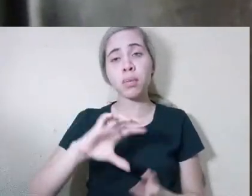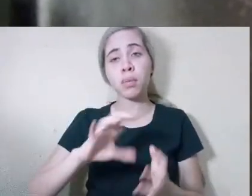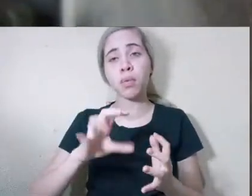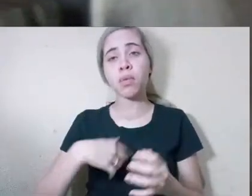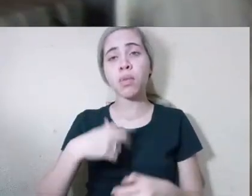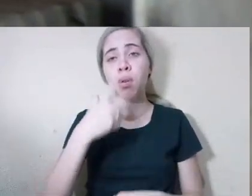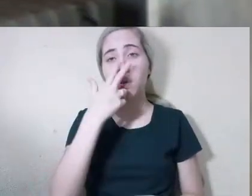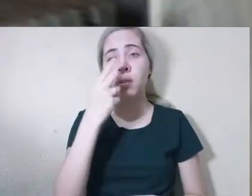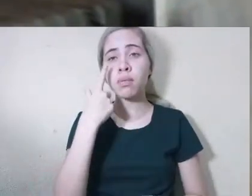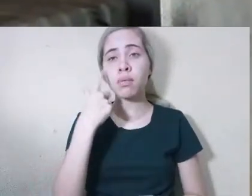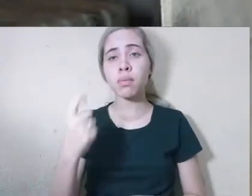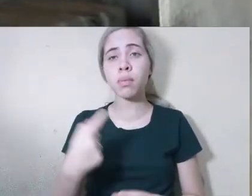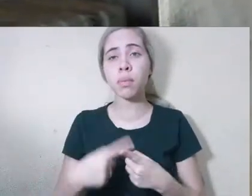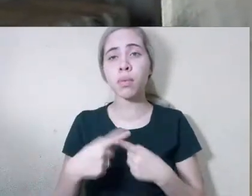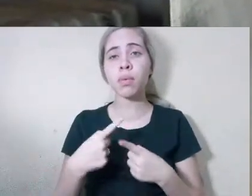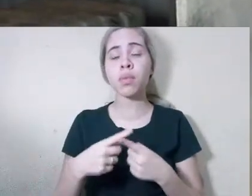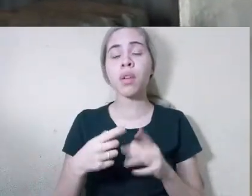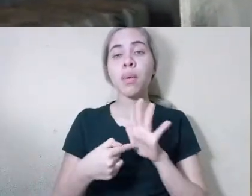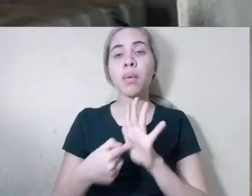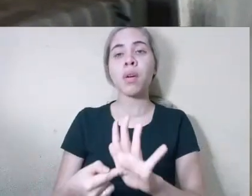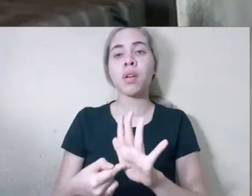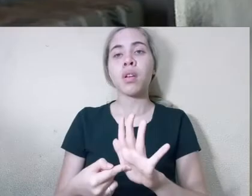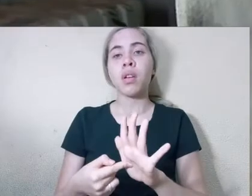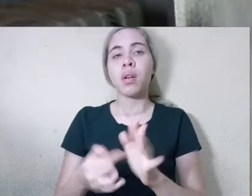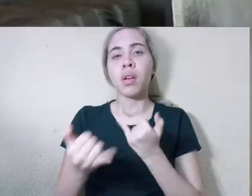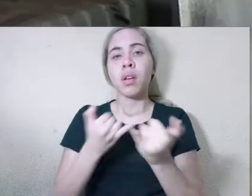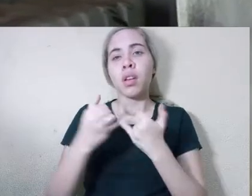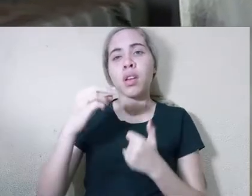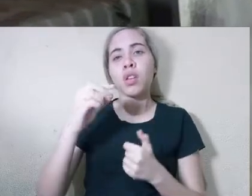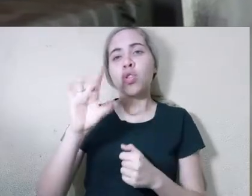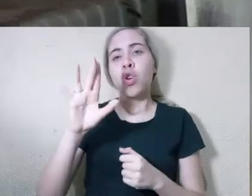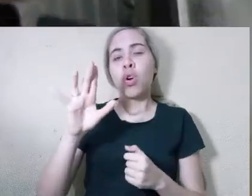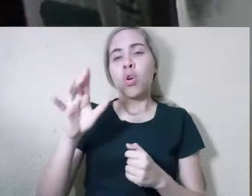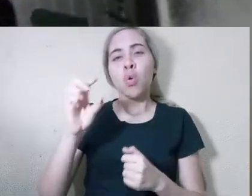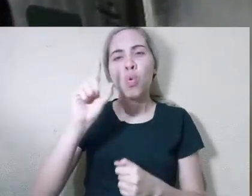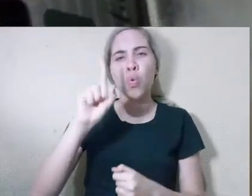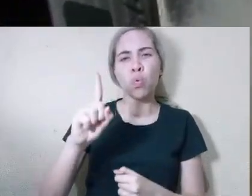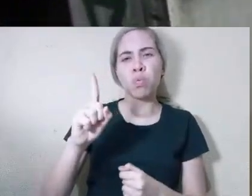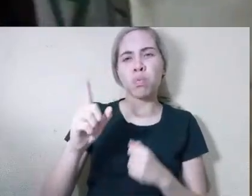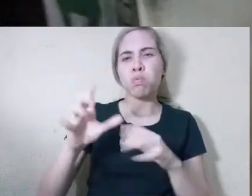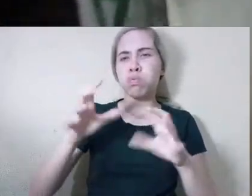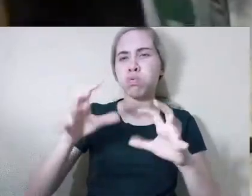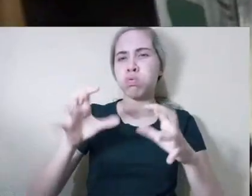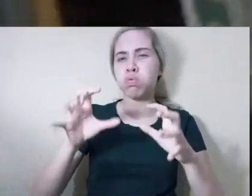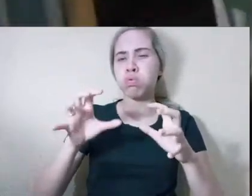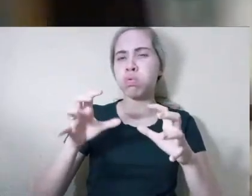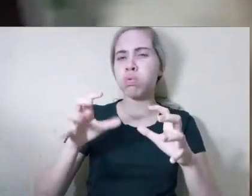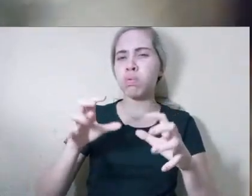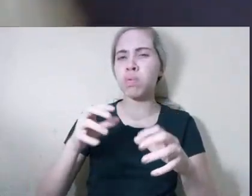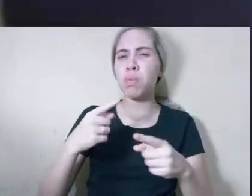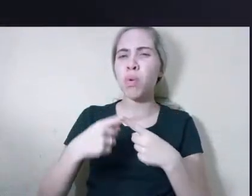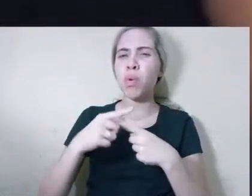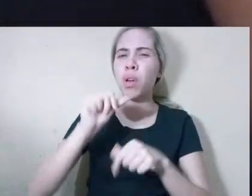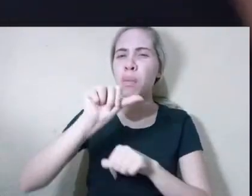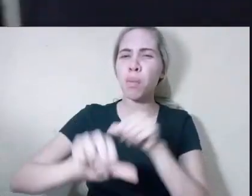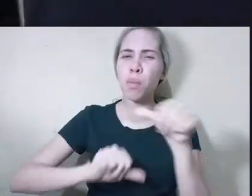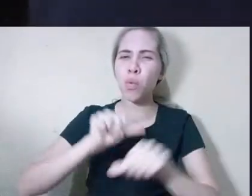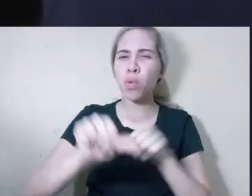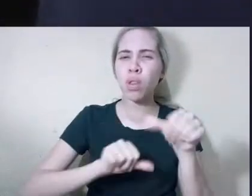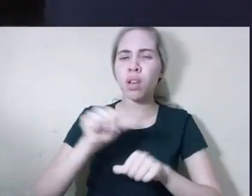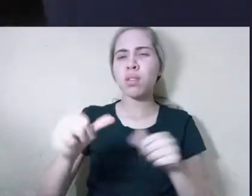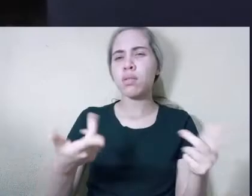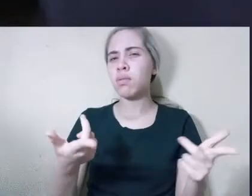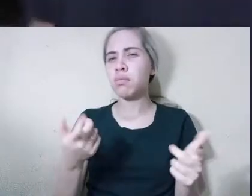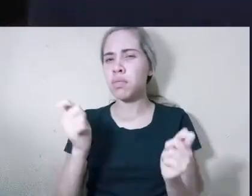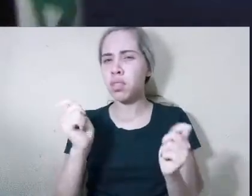interessante. Só um cavalo e meio. Monofásico, né? Isso, um cavalo e meio. Toca aí, beleza. É por causa da mudança de torque da polia,